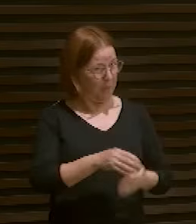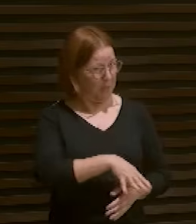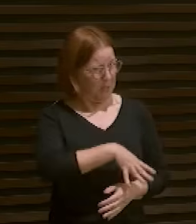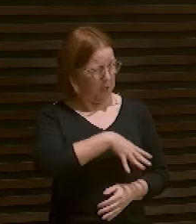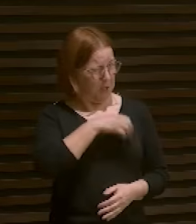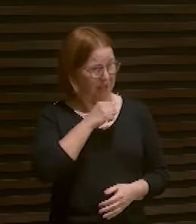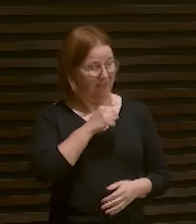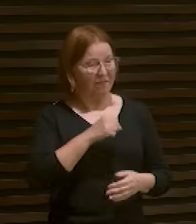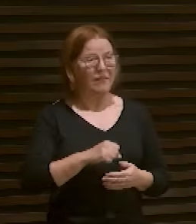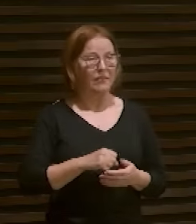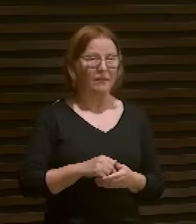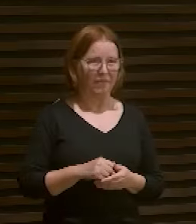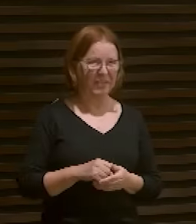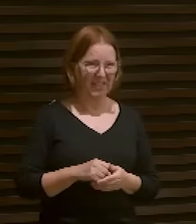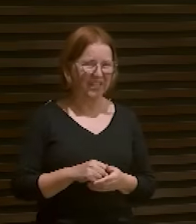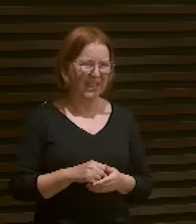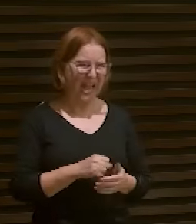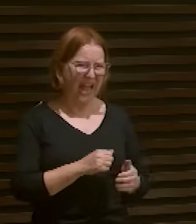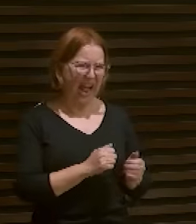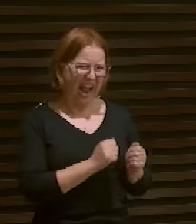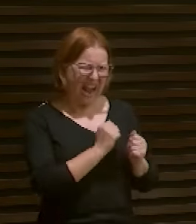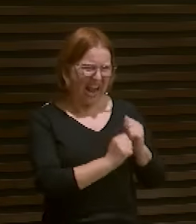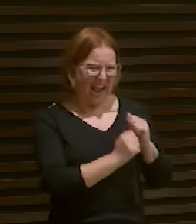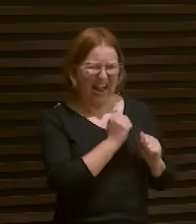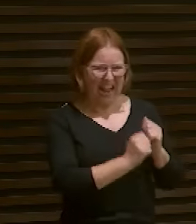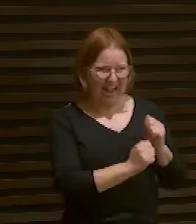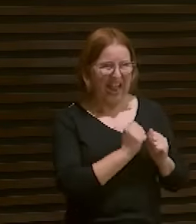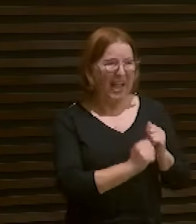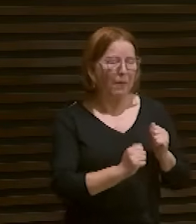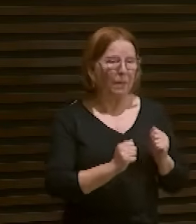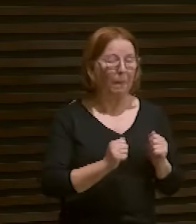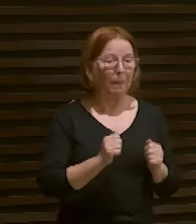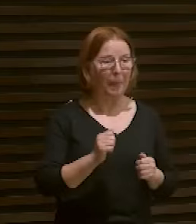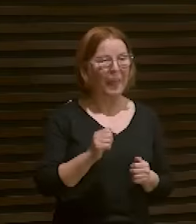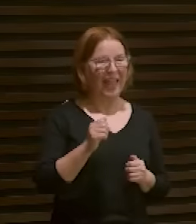todos os graus. Tá vendo, amor? Para de passar raiva comigo que você vai infartar.